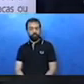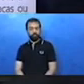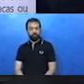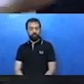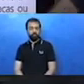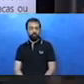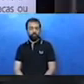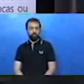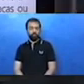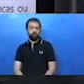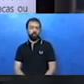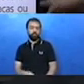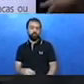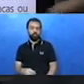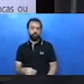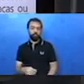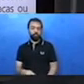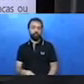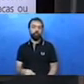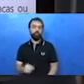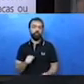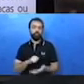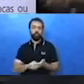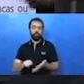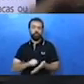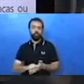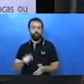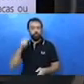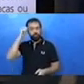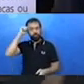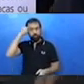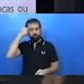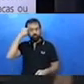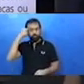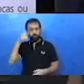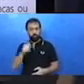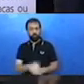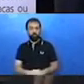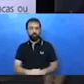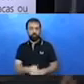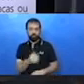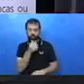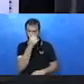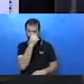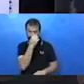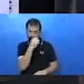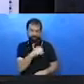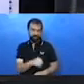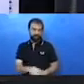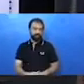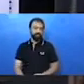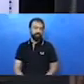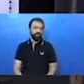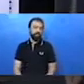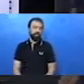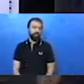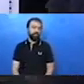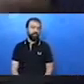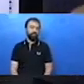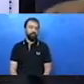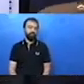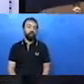falando de marcos no chão, eu já estou marcando de preto para nós respondermos. E aí a gente vai